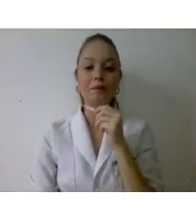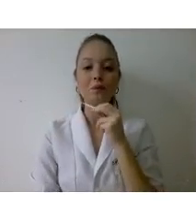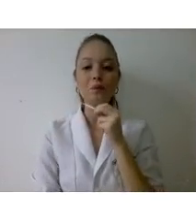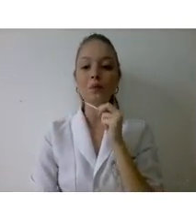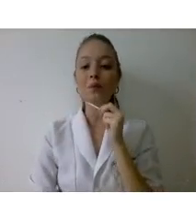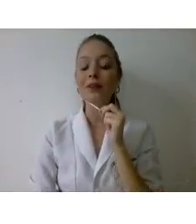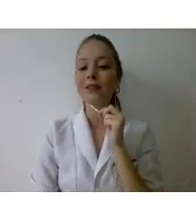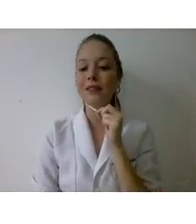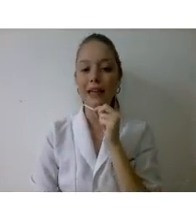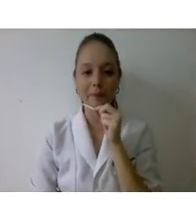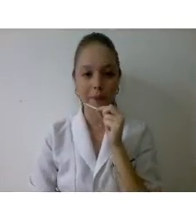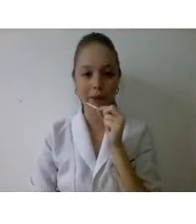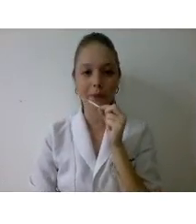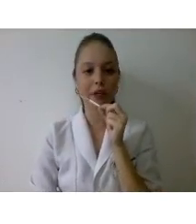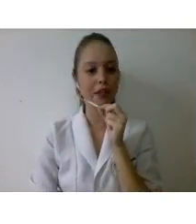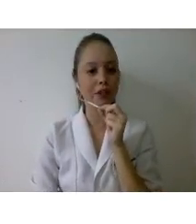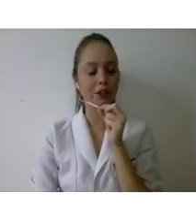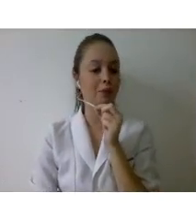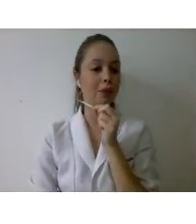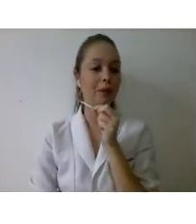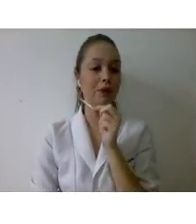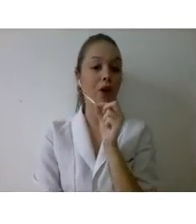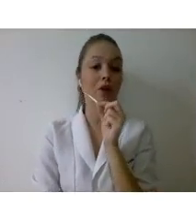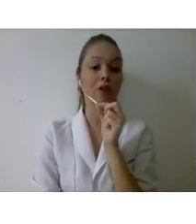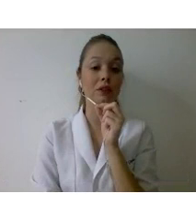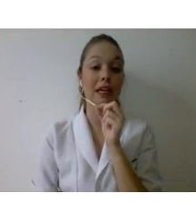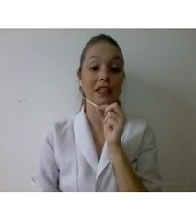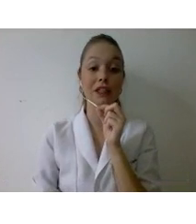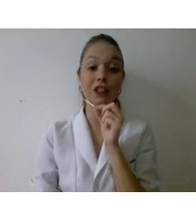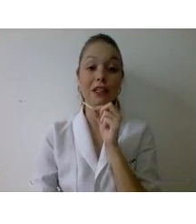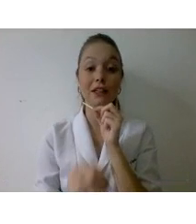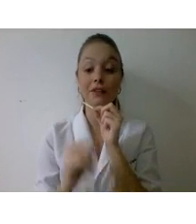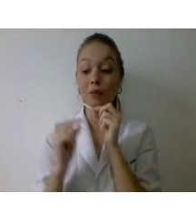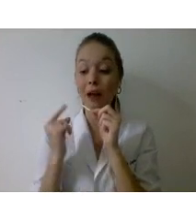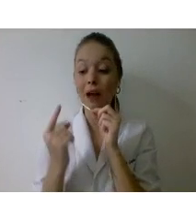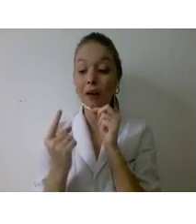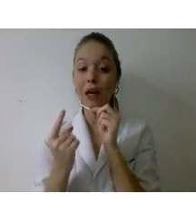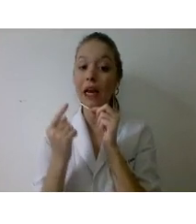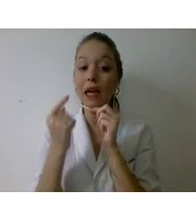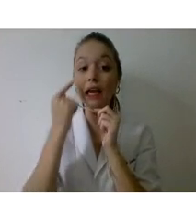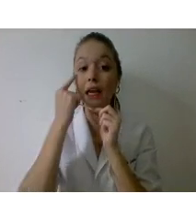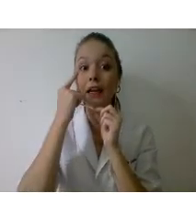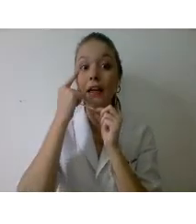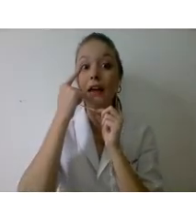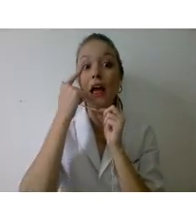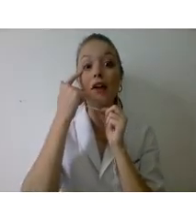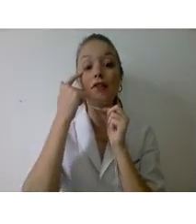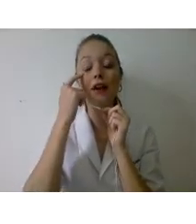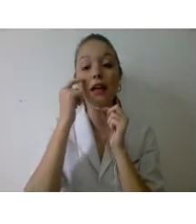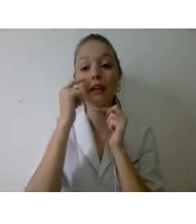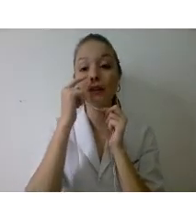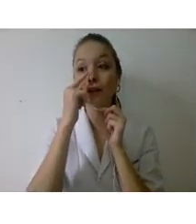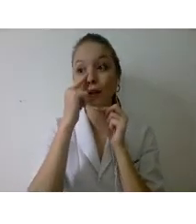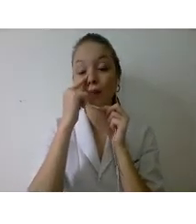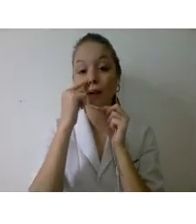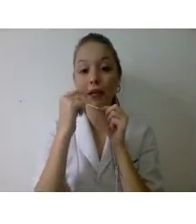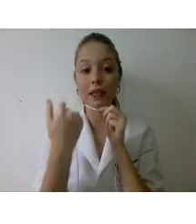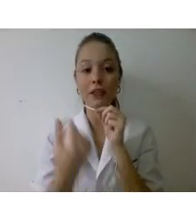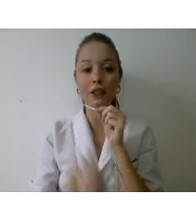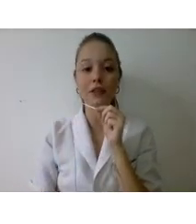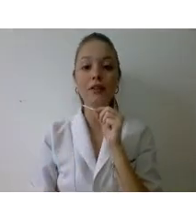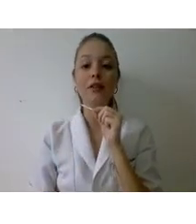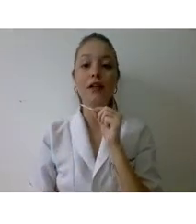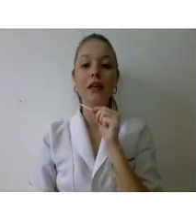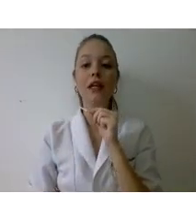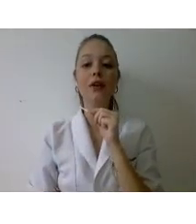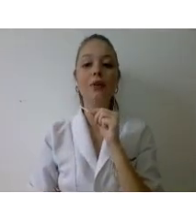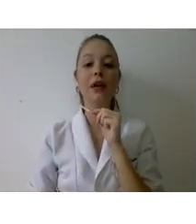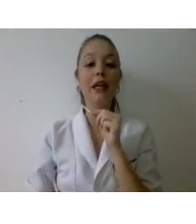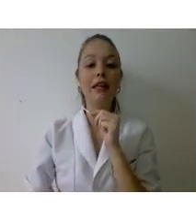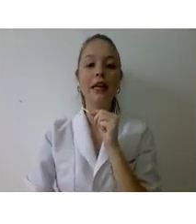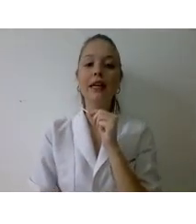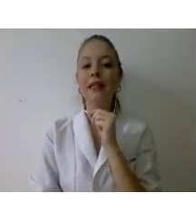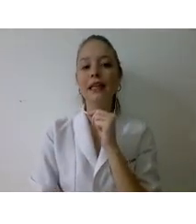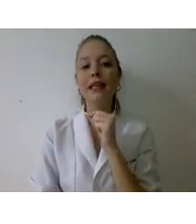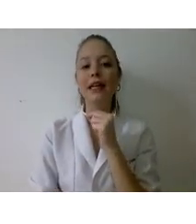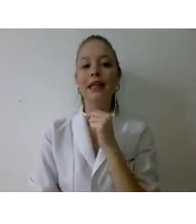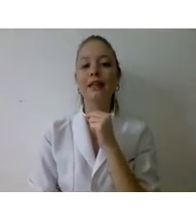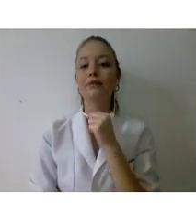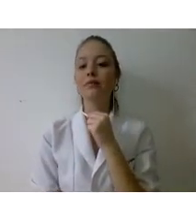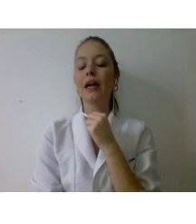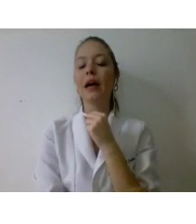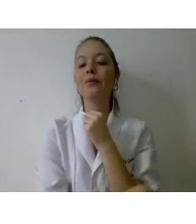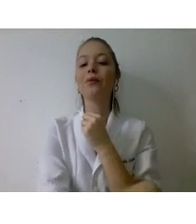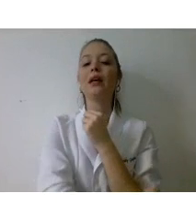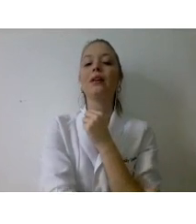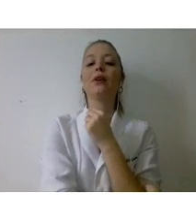tenha sempre um kit de primeiros socorros. E aí a gente já teve uma aulinha, né? Falando sobre kits e o que tem que